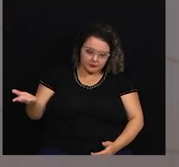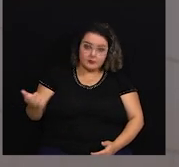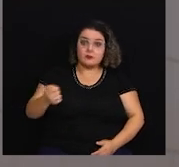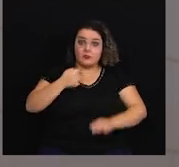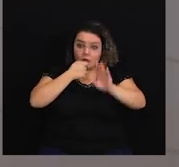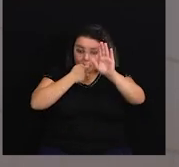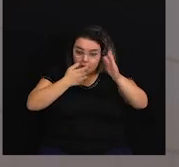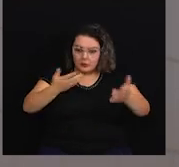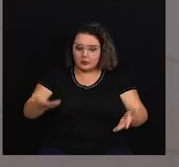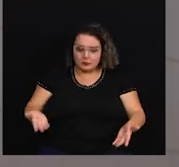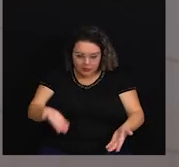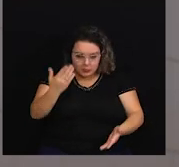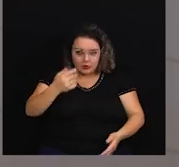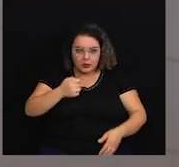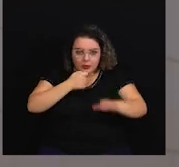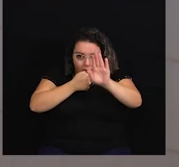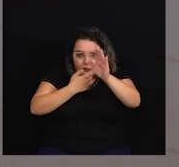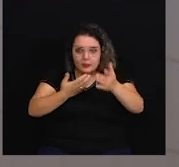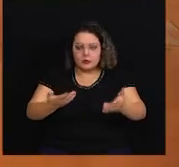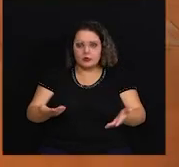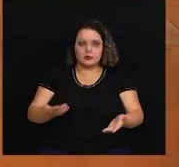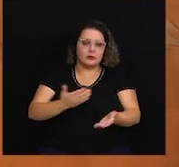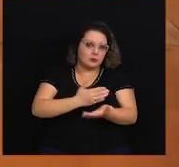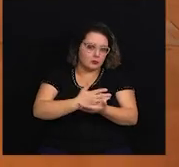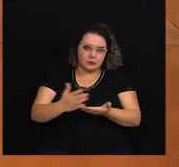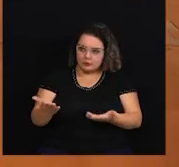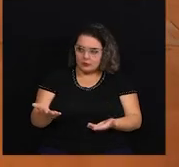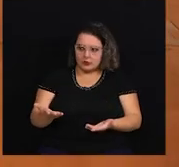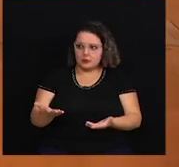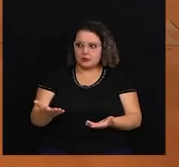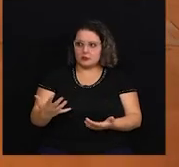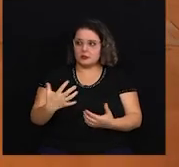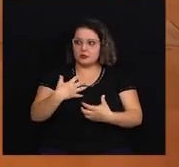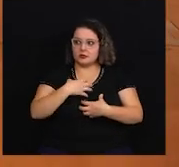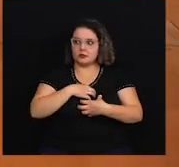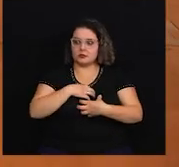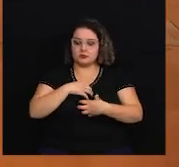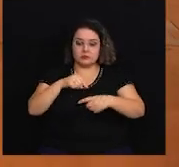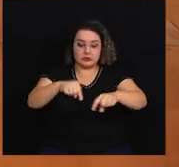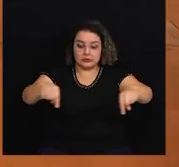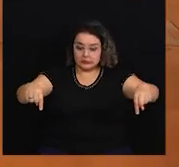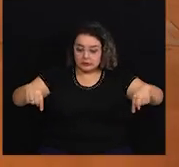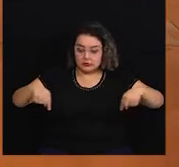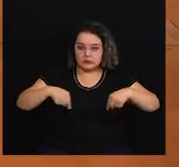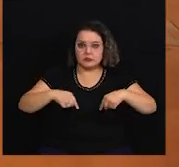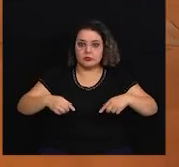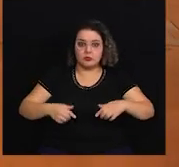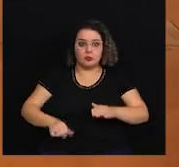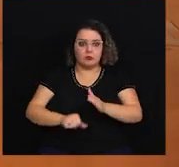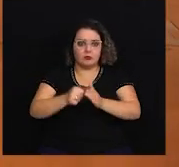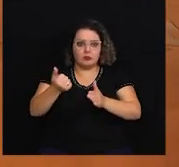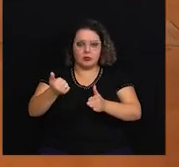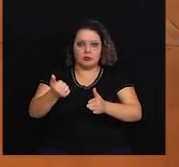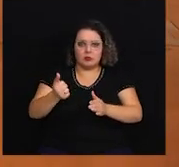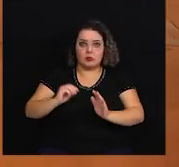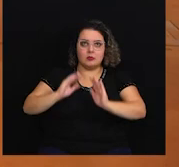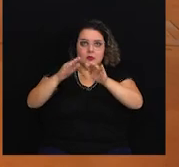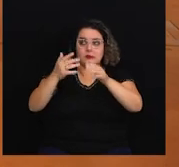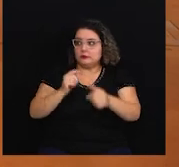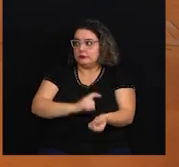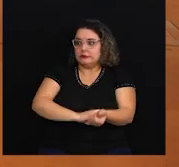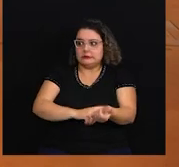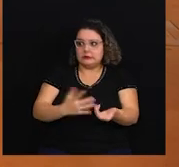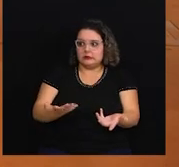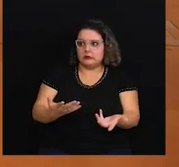tem que habilitar cara tem que optar e assim começou isso a sentimento de estar na quadra nesse seu primeiro jogo ficou nervoso você falou que era essa